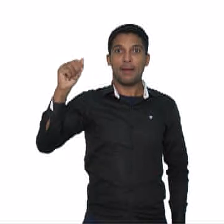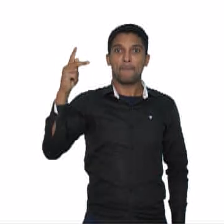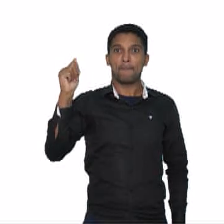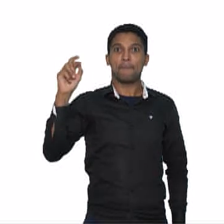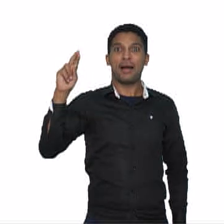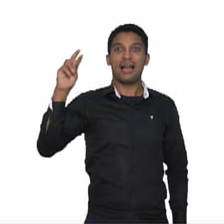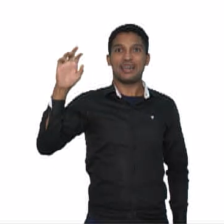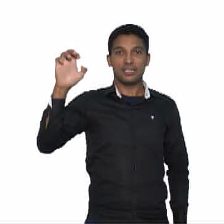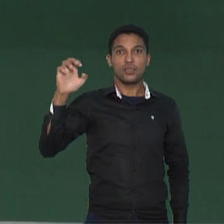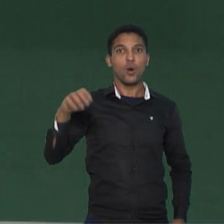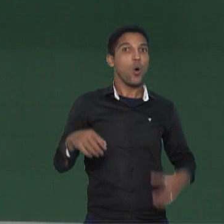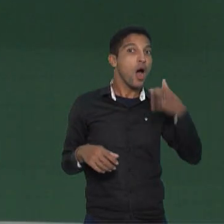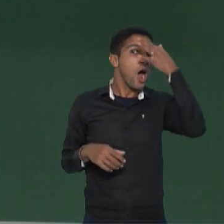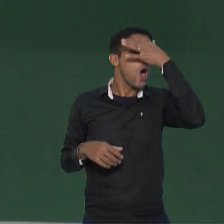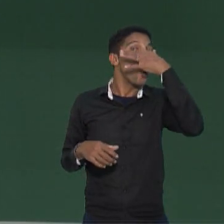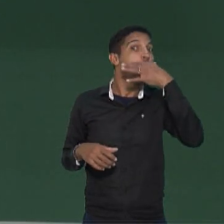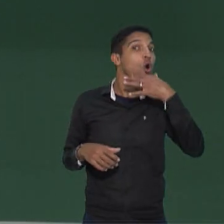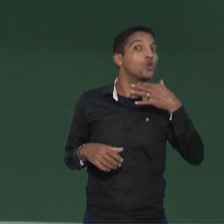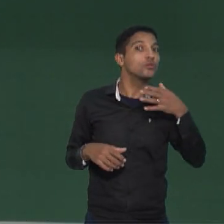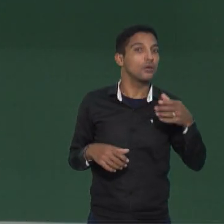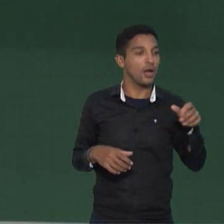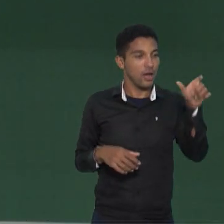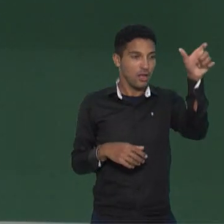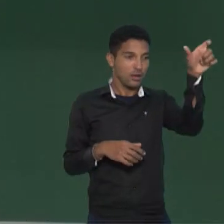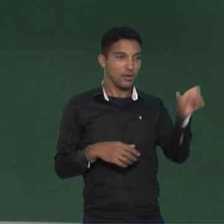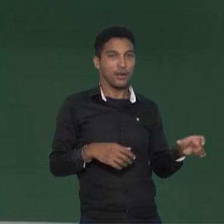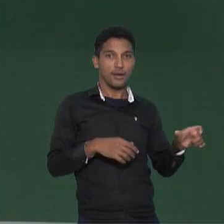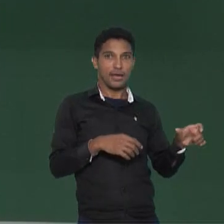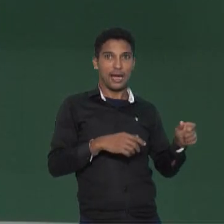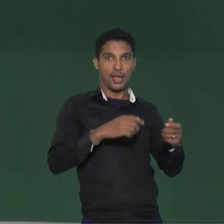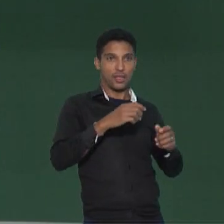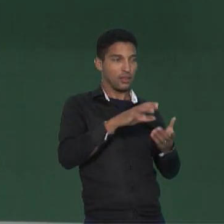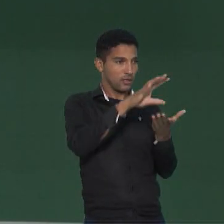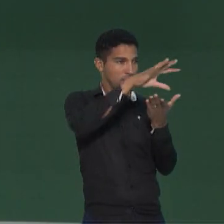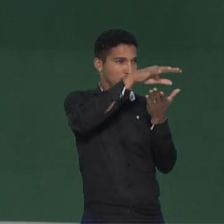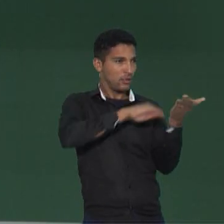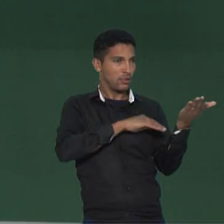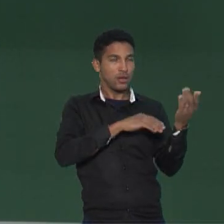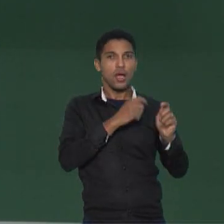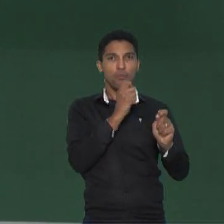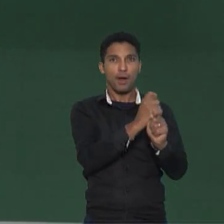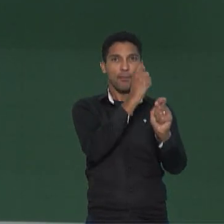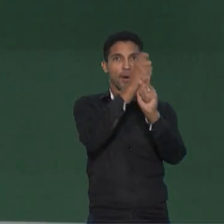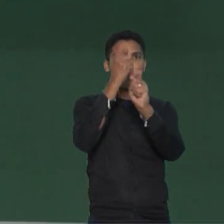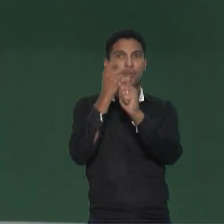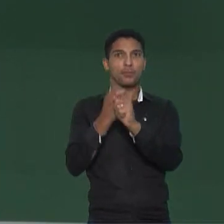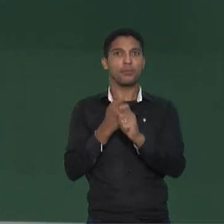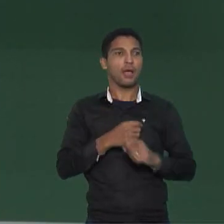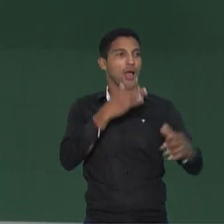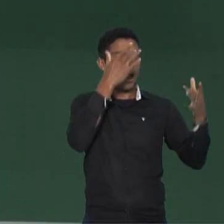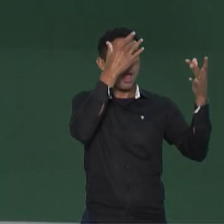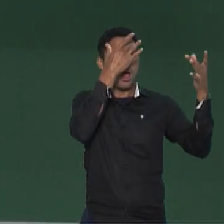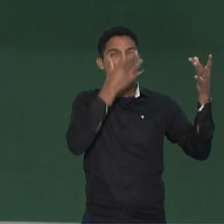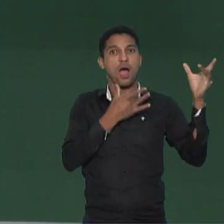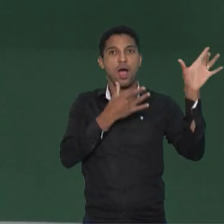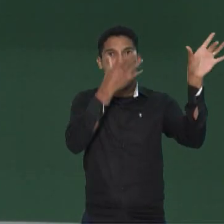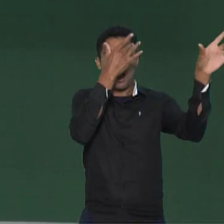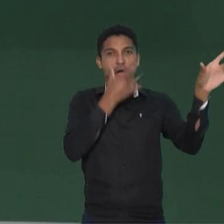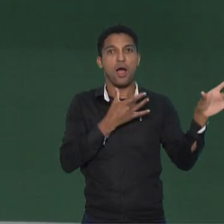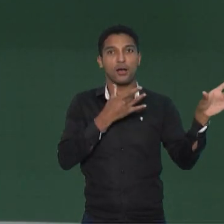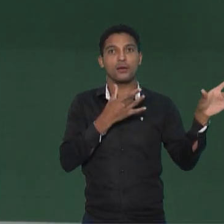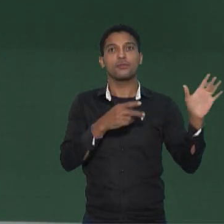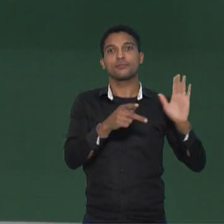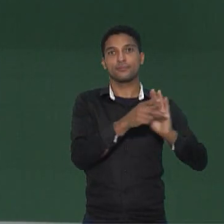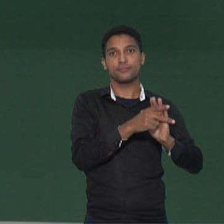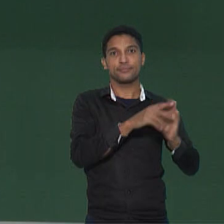e melancólicas dos rostos. Lembra da expressão do Barroco? Que era aquela dramaticidade ao ápice, né? No último. E no